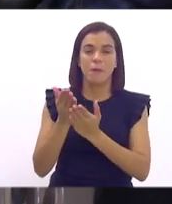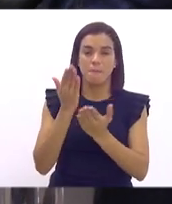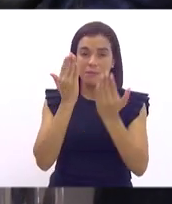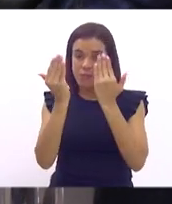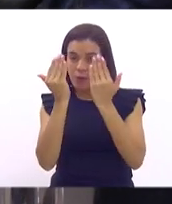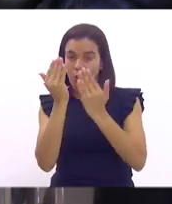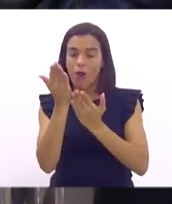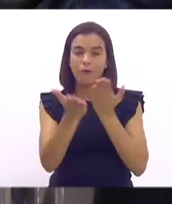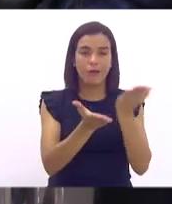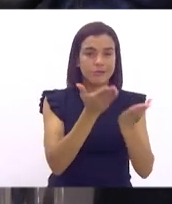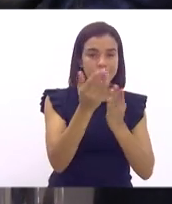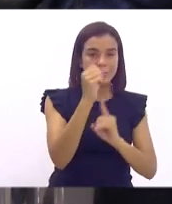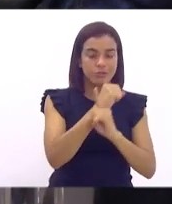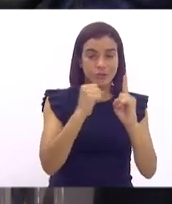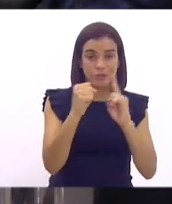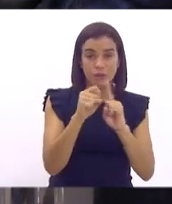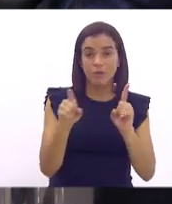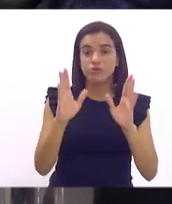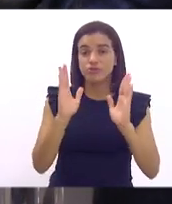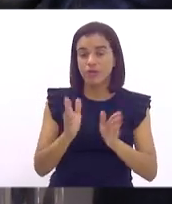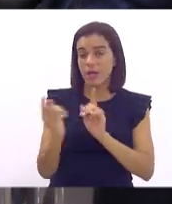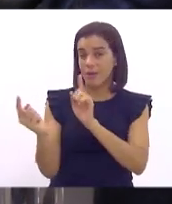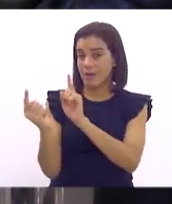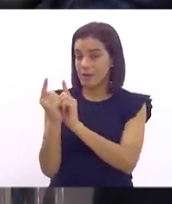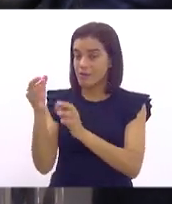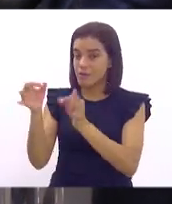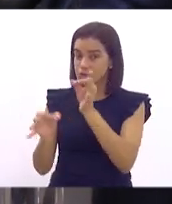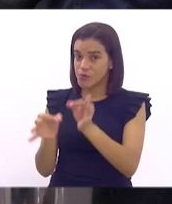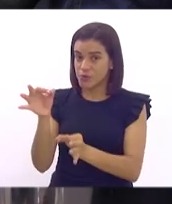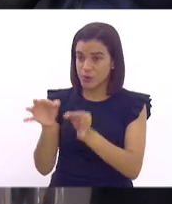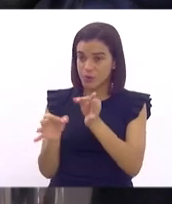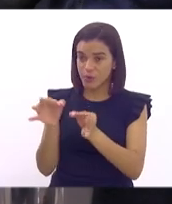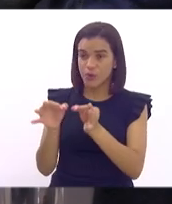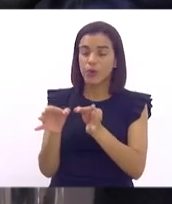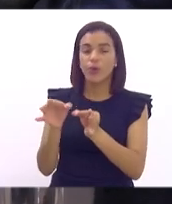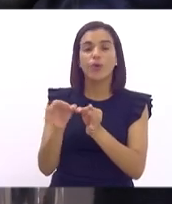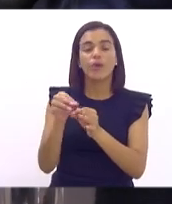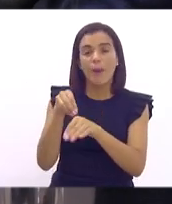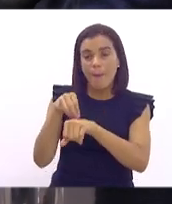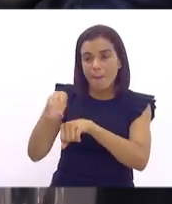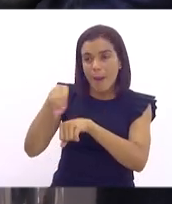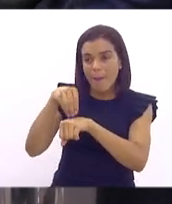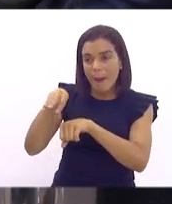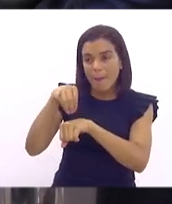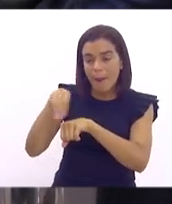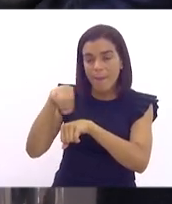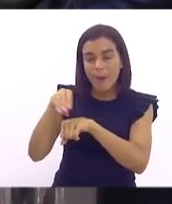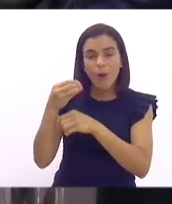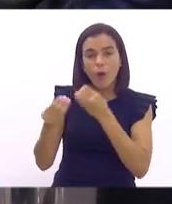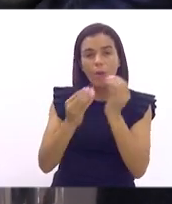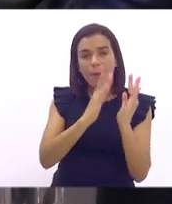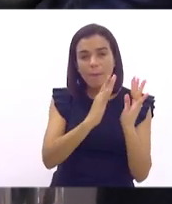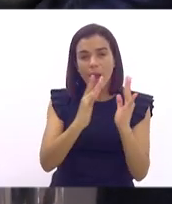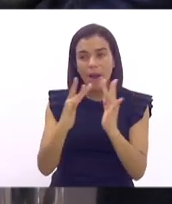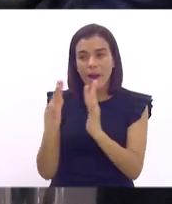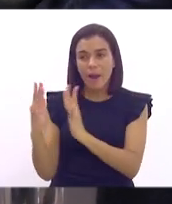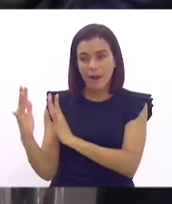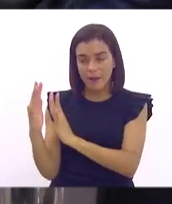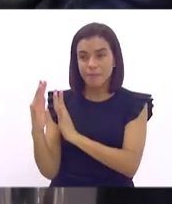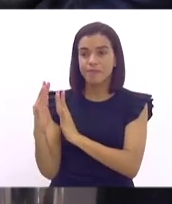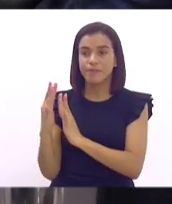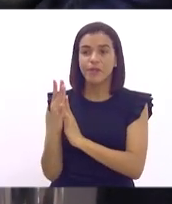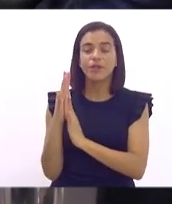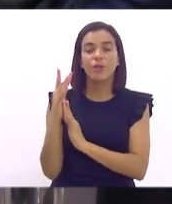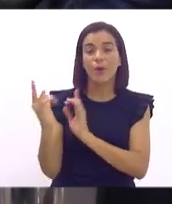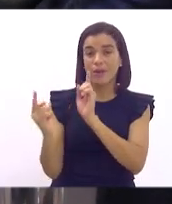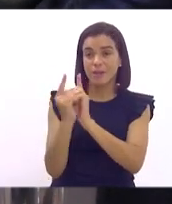que faz esse acolhimento, e depois tem o atendimento da equipe jurídica, que vem para trazer informações sobre o andamento do processo. Então, o nosso